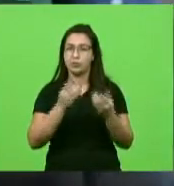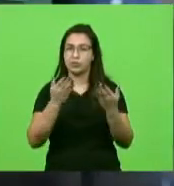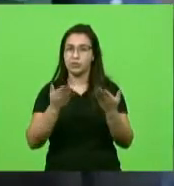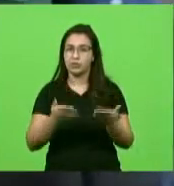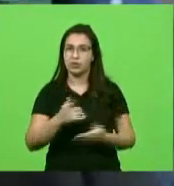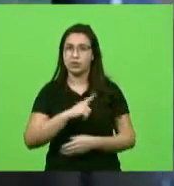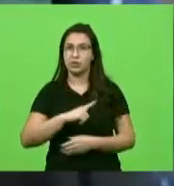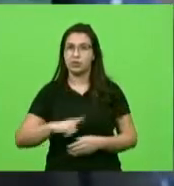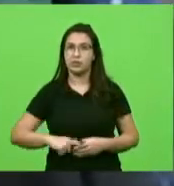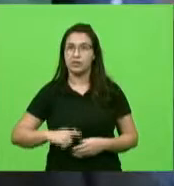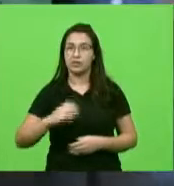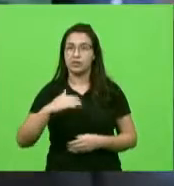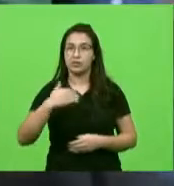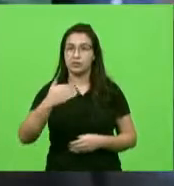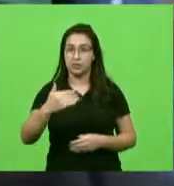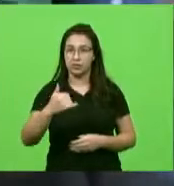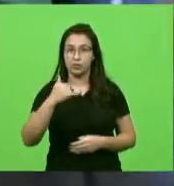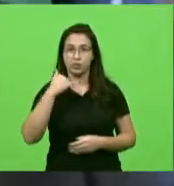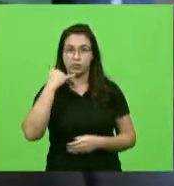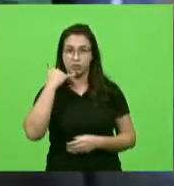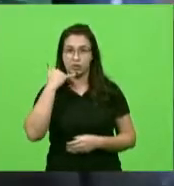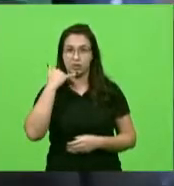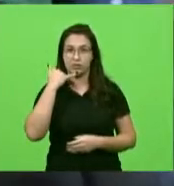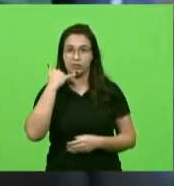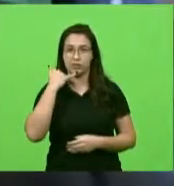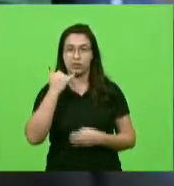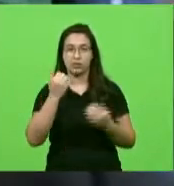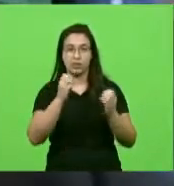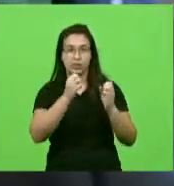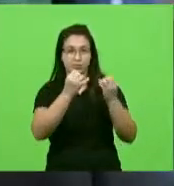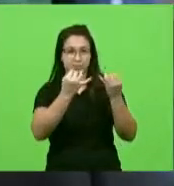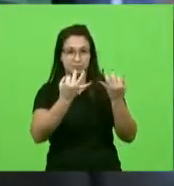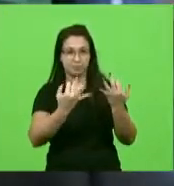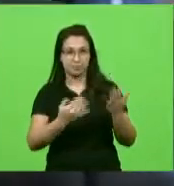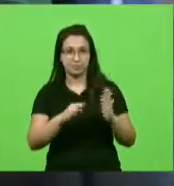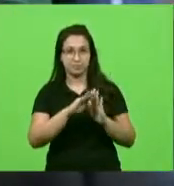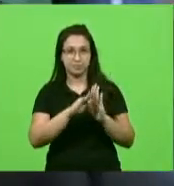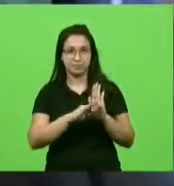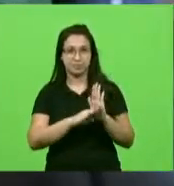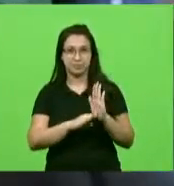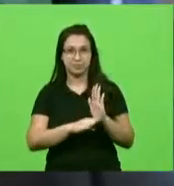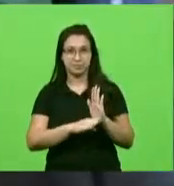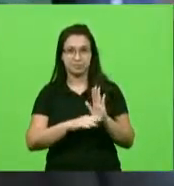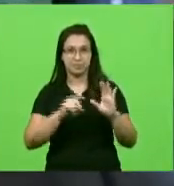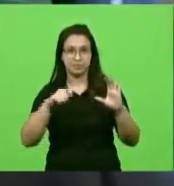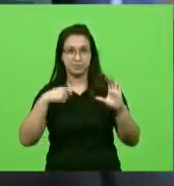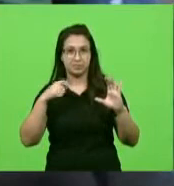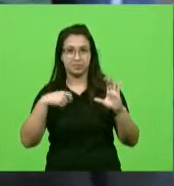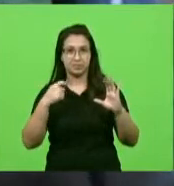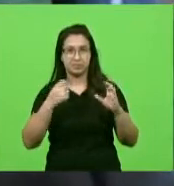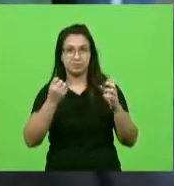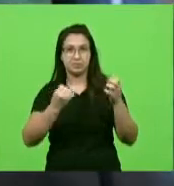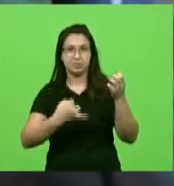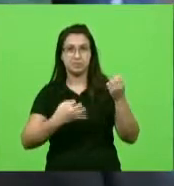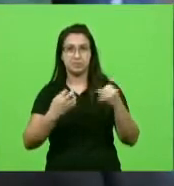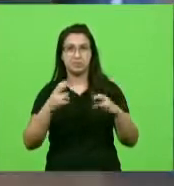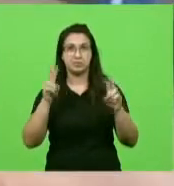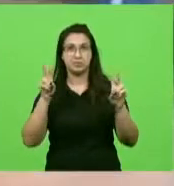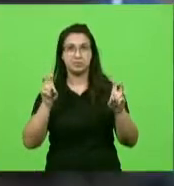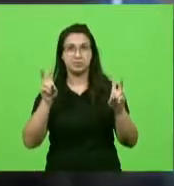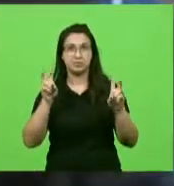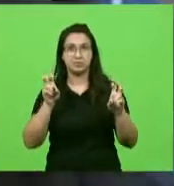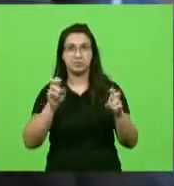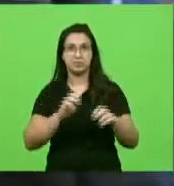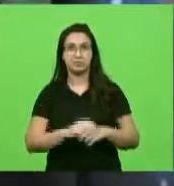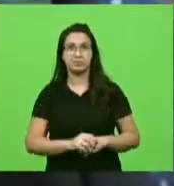após os referidos telefonemas. Segue a transcrição da gravação do depoimento. Abre aspas também. Eu